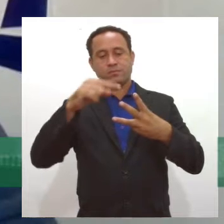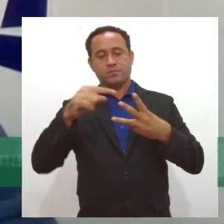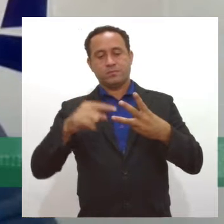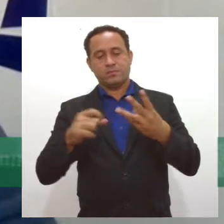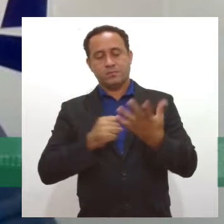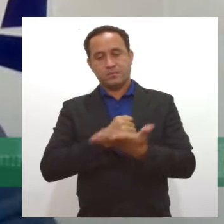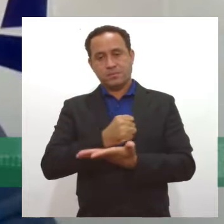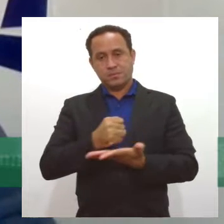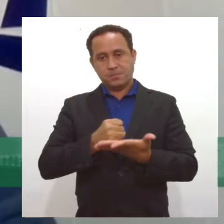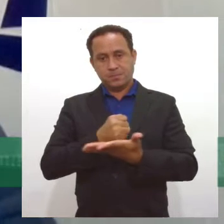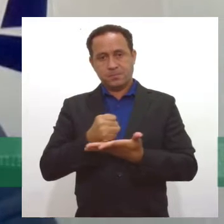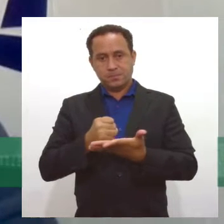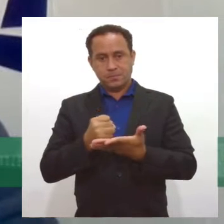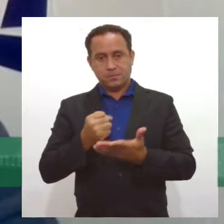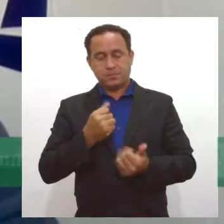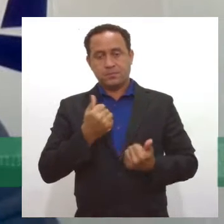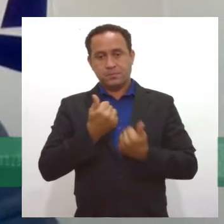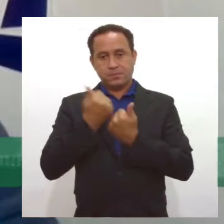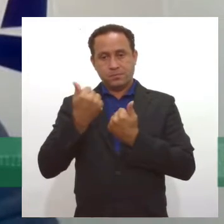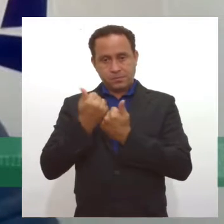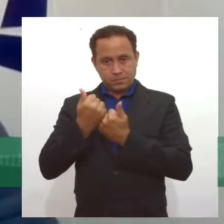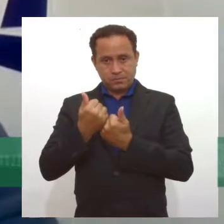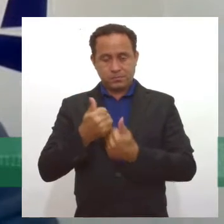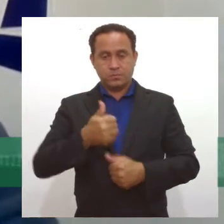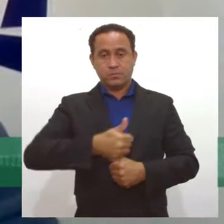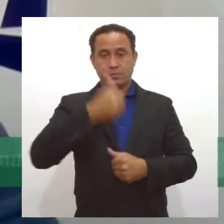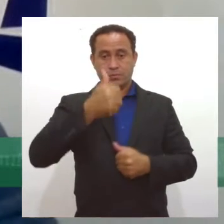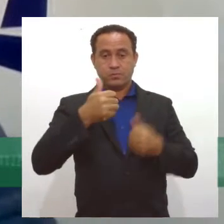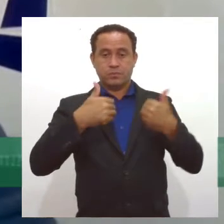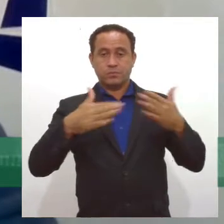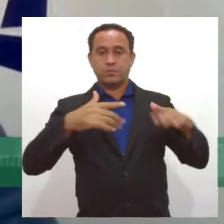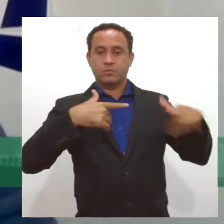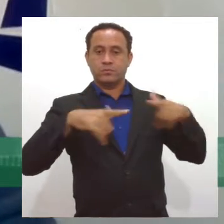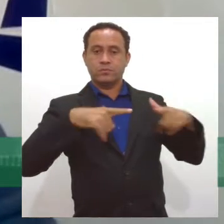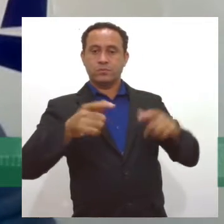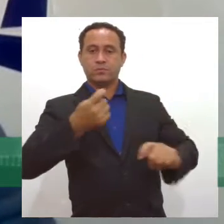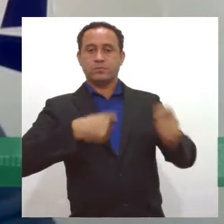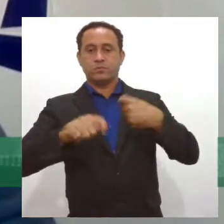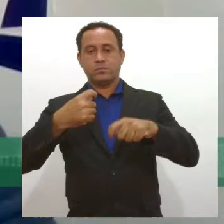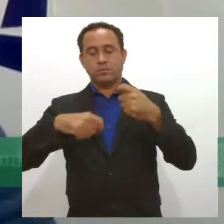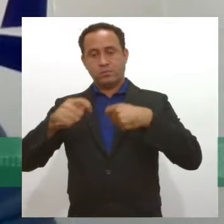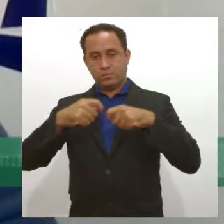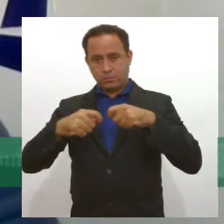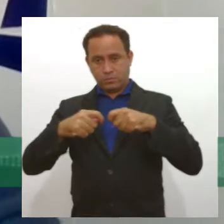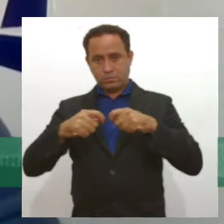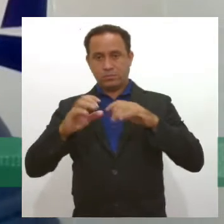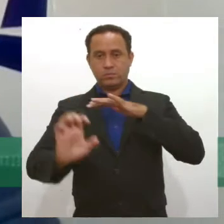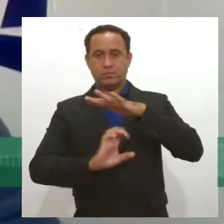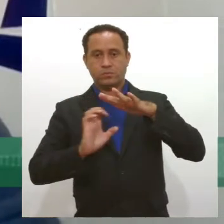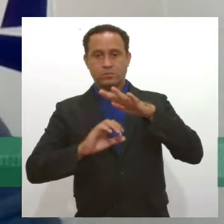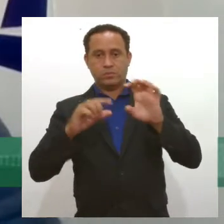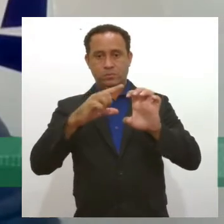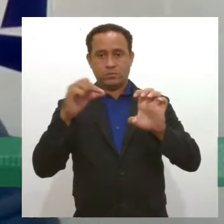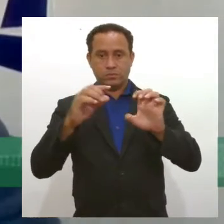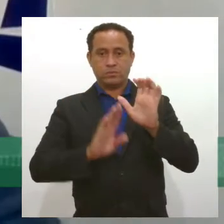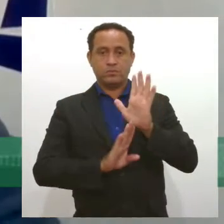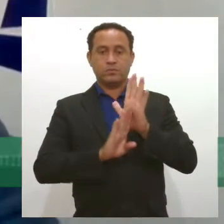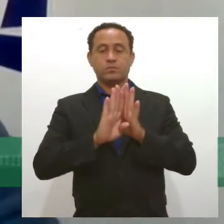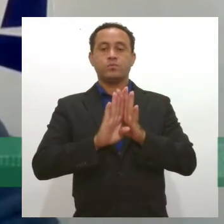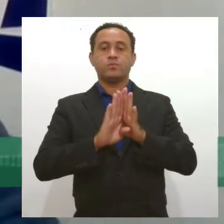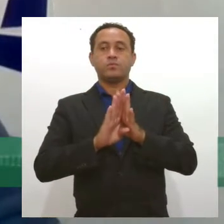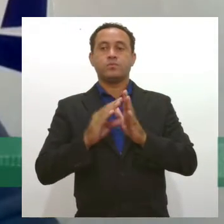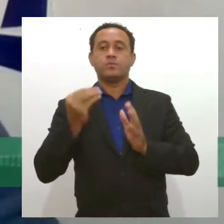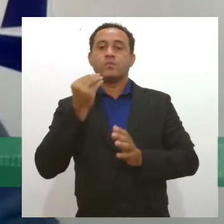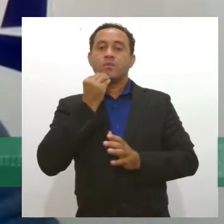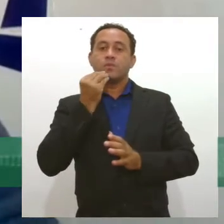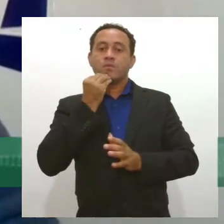princípios sendo mantidos. Primeiro, é o princípio da atuação da administração pública frente a essas empresas, o aumento da oferta de